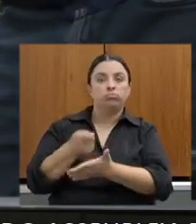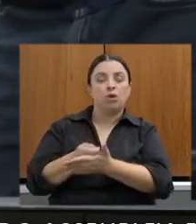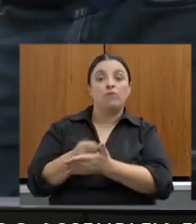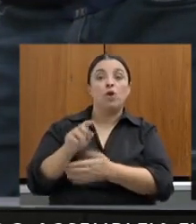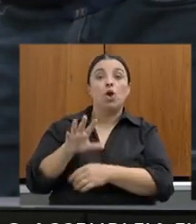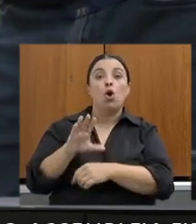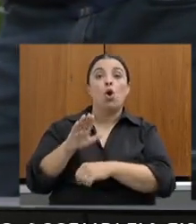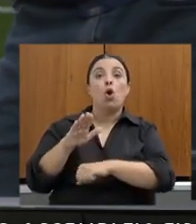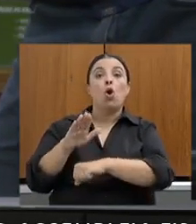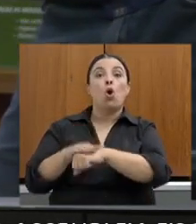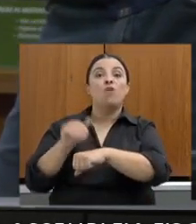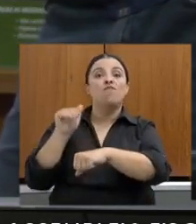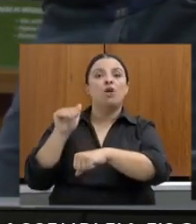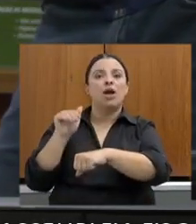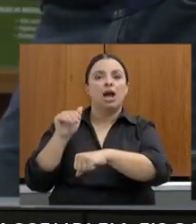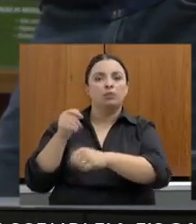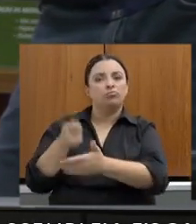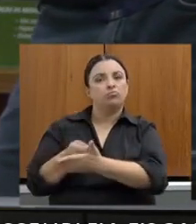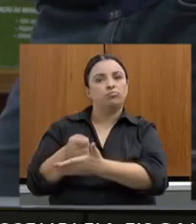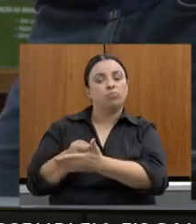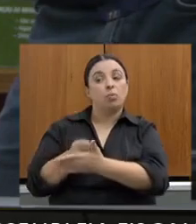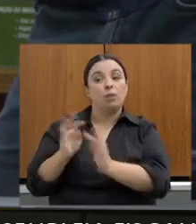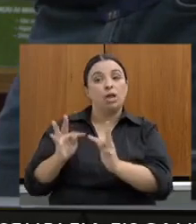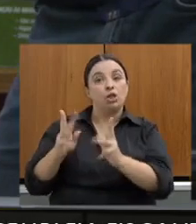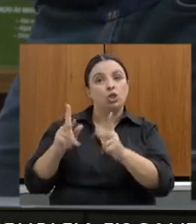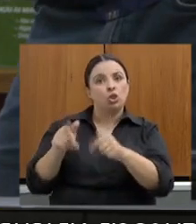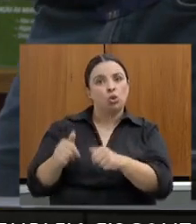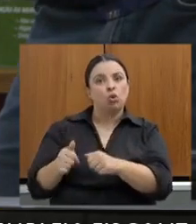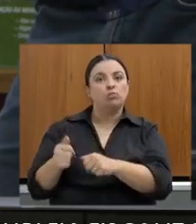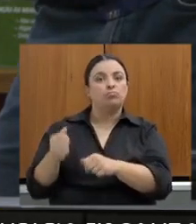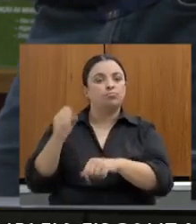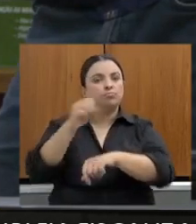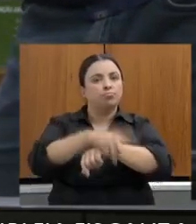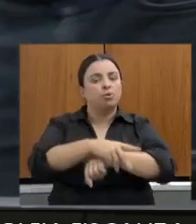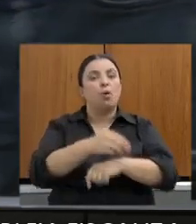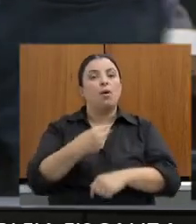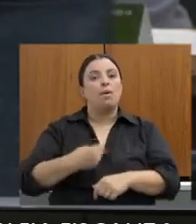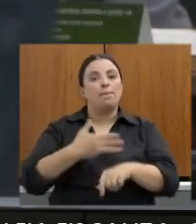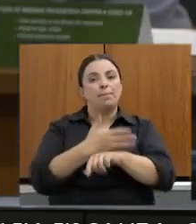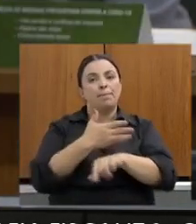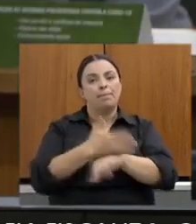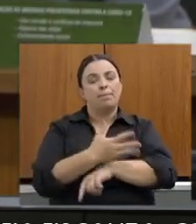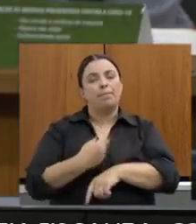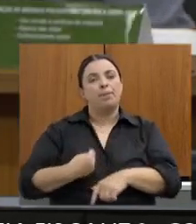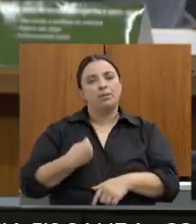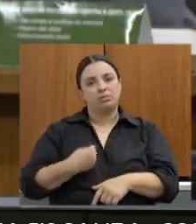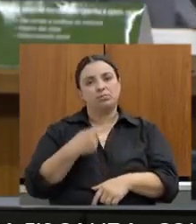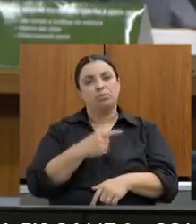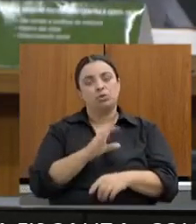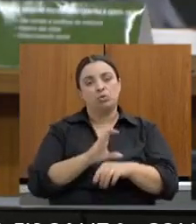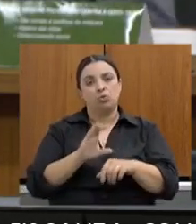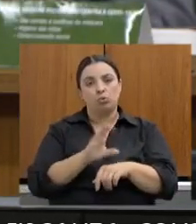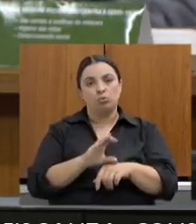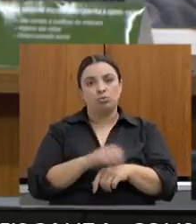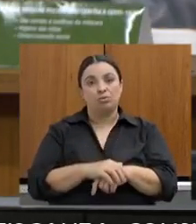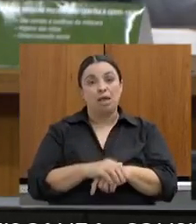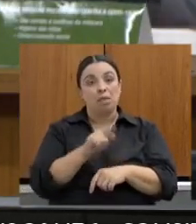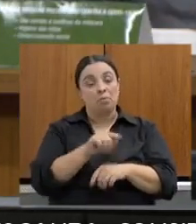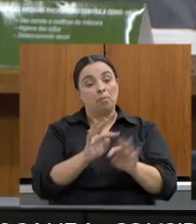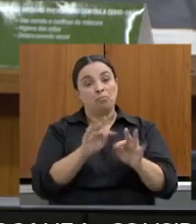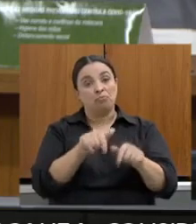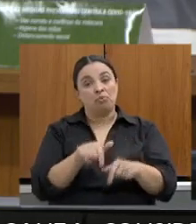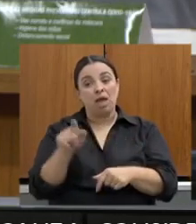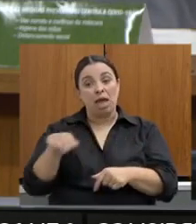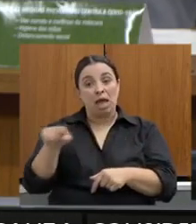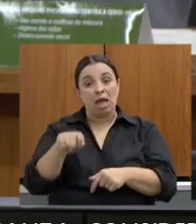convocação para todos participarem deste importante puxar o final curso Foi bastante elogiado